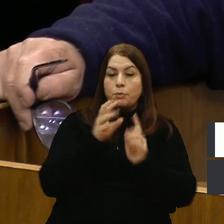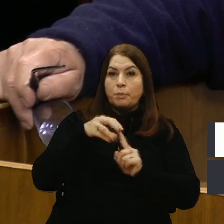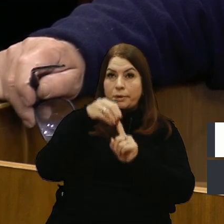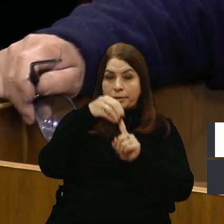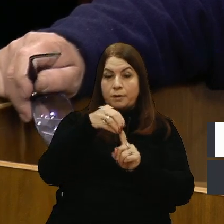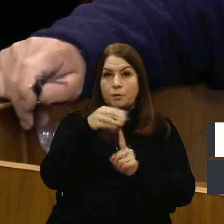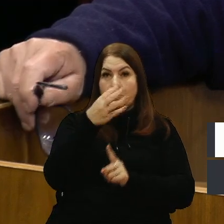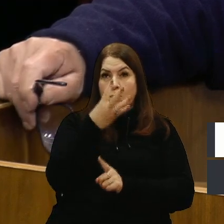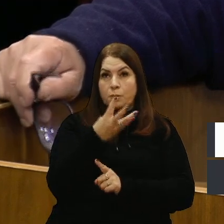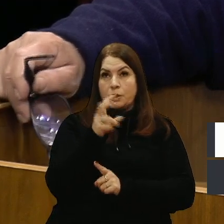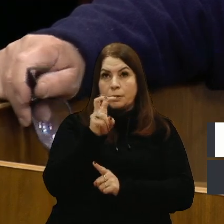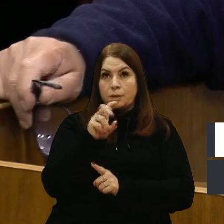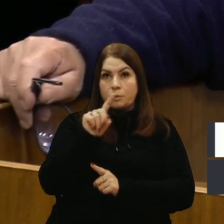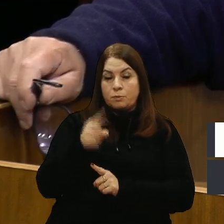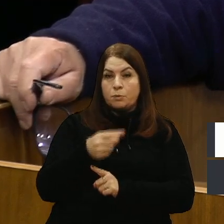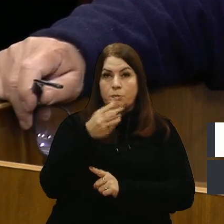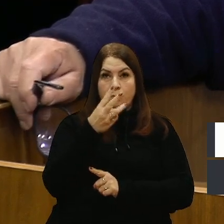prioritários,